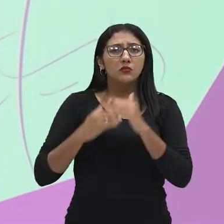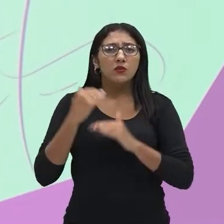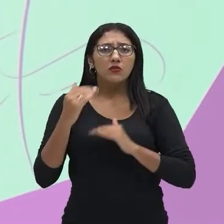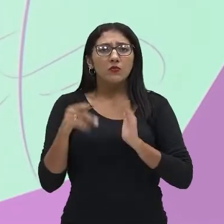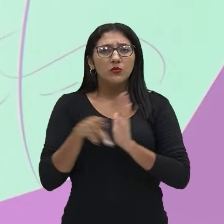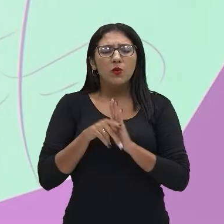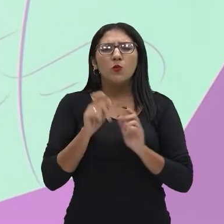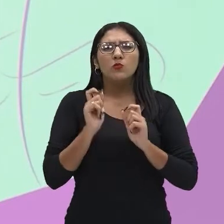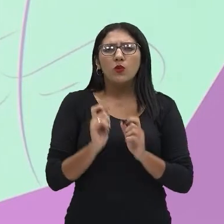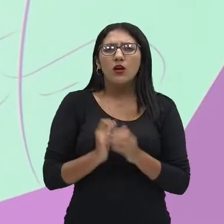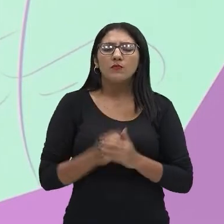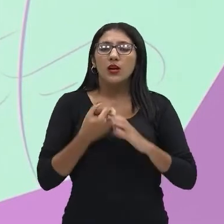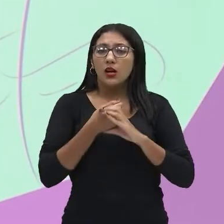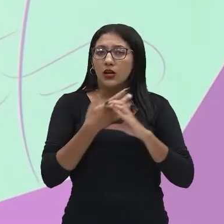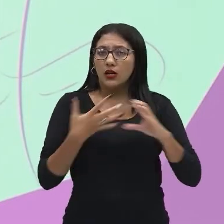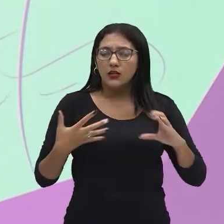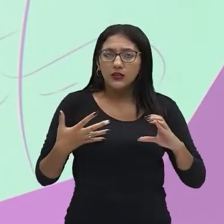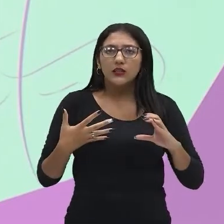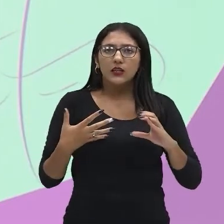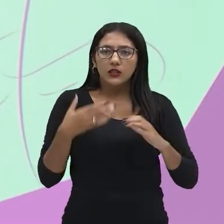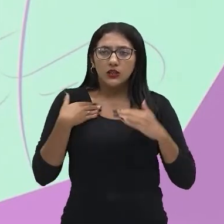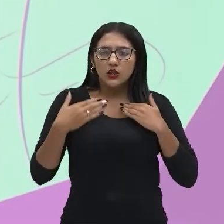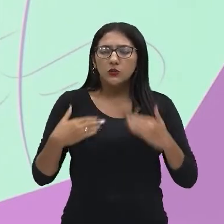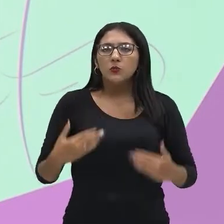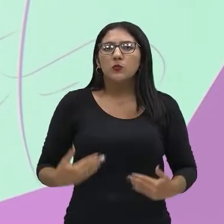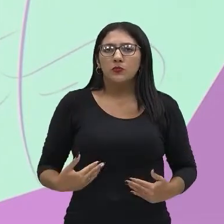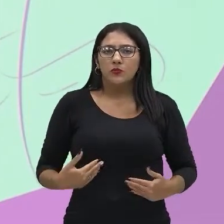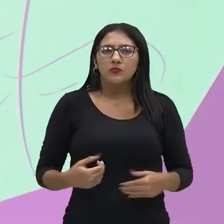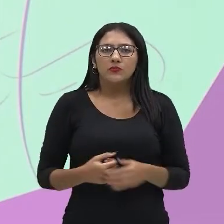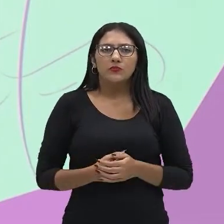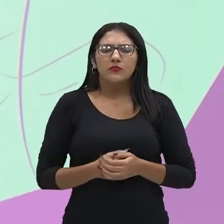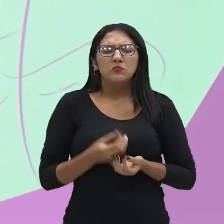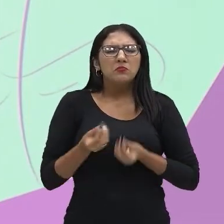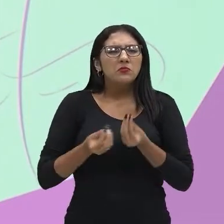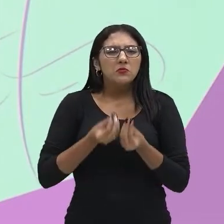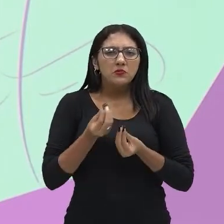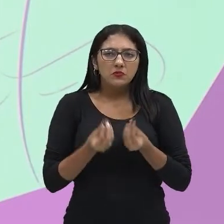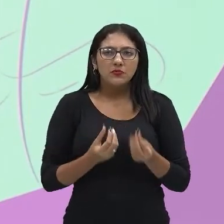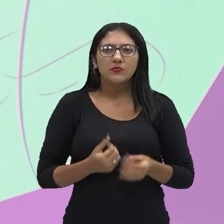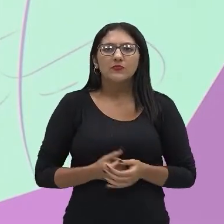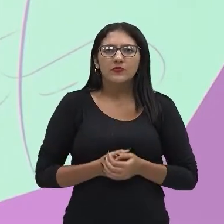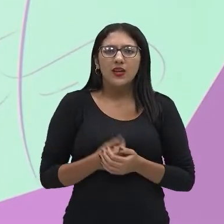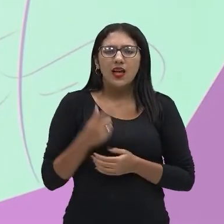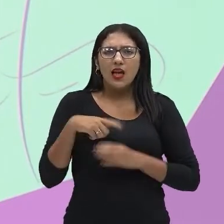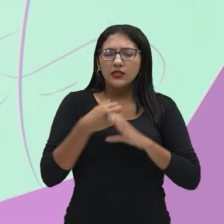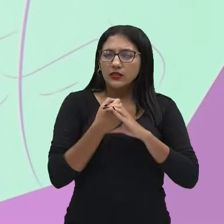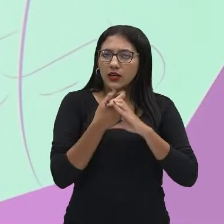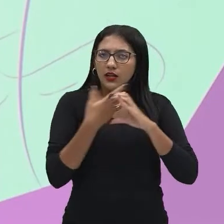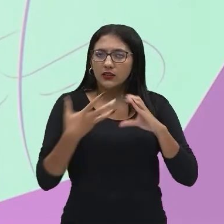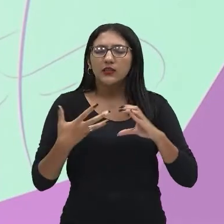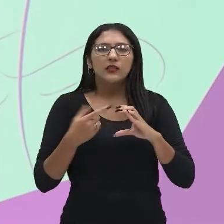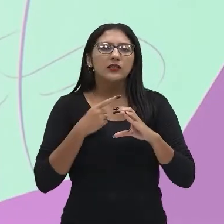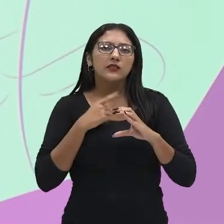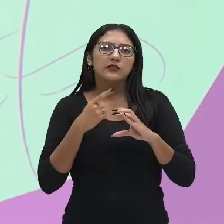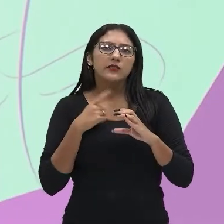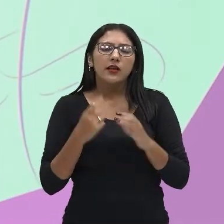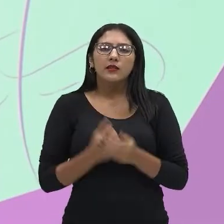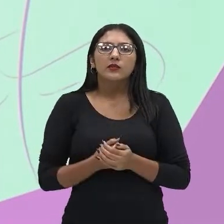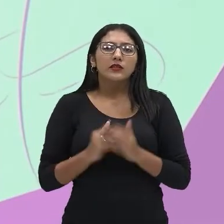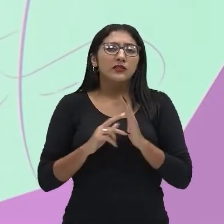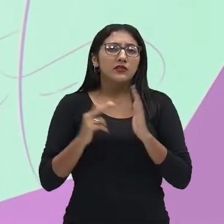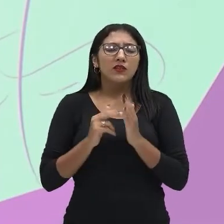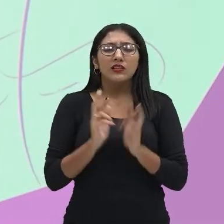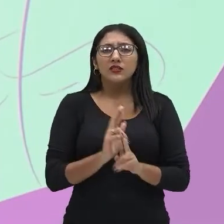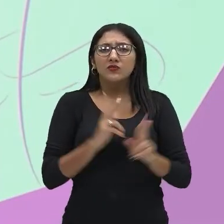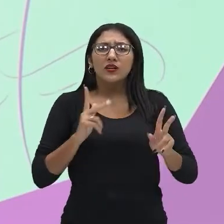desenvolvimento das características sexuais secundárias. Como assim, professora? Gente, essas características é o que nos diferencia, né?